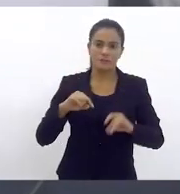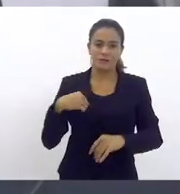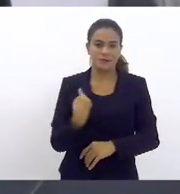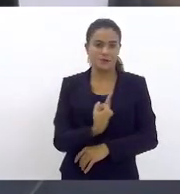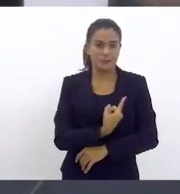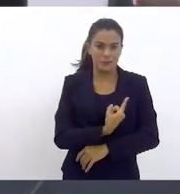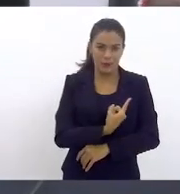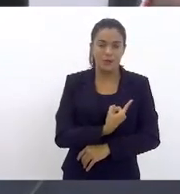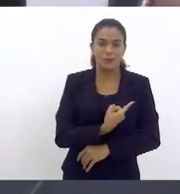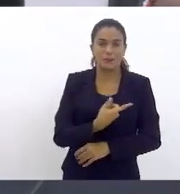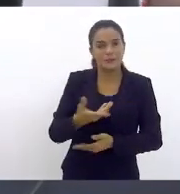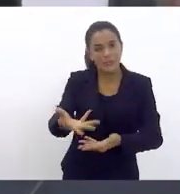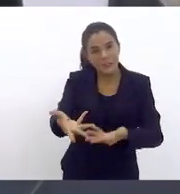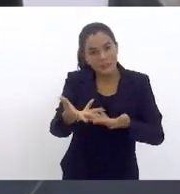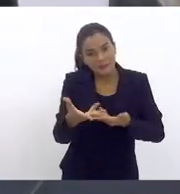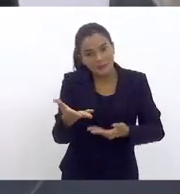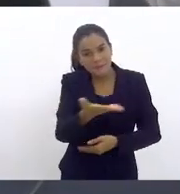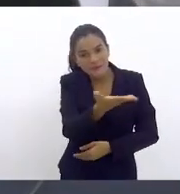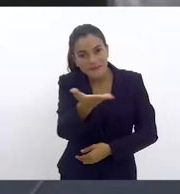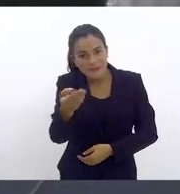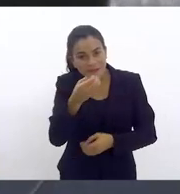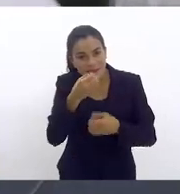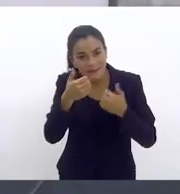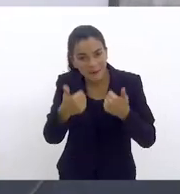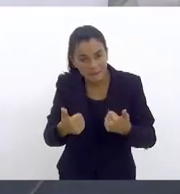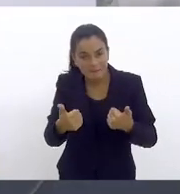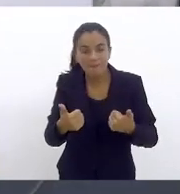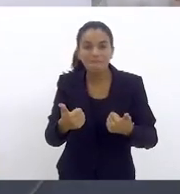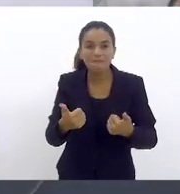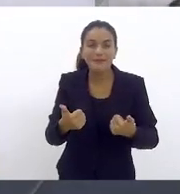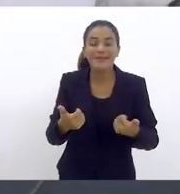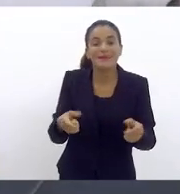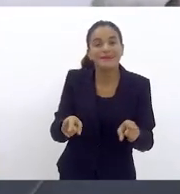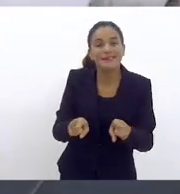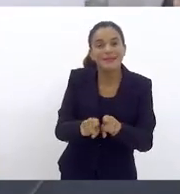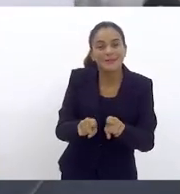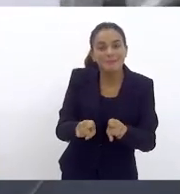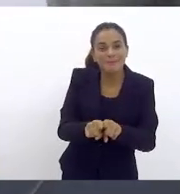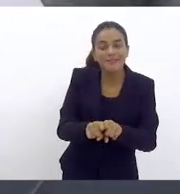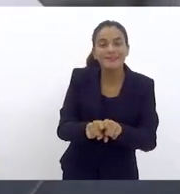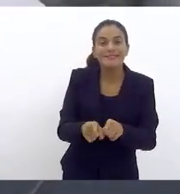recebermos todos vocês tá bom e quero aqui